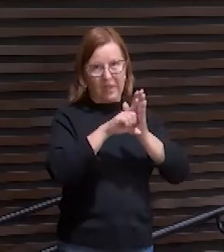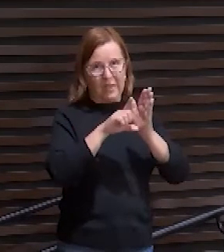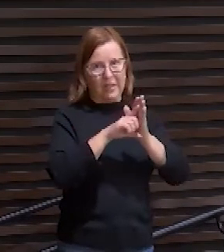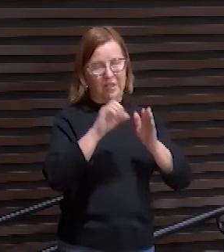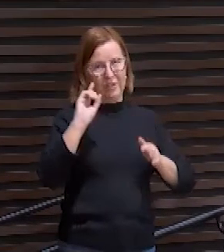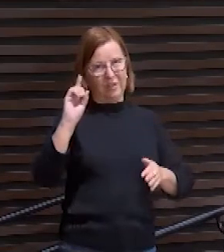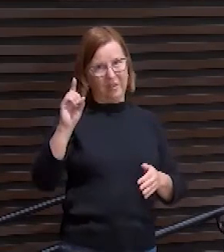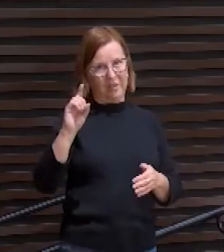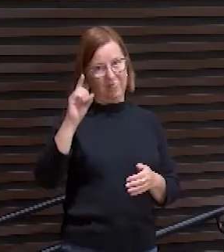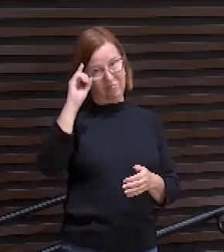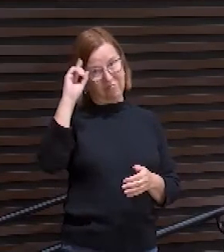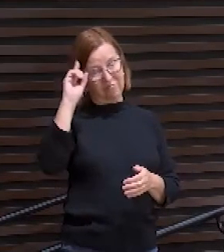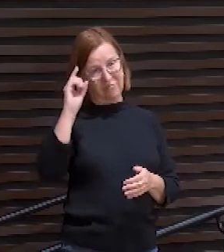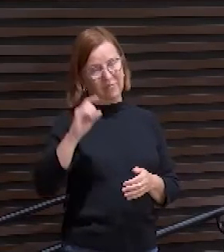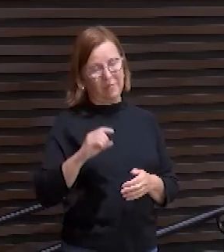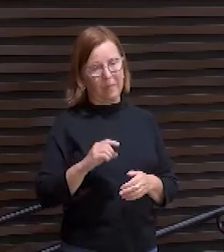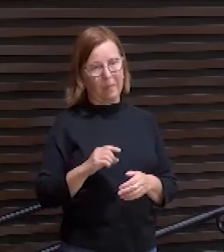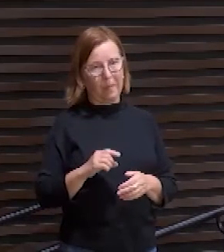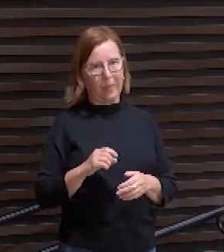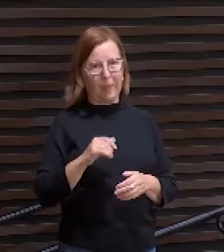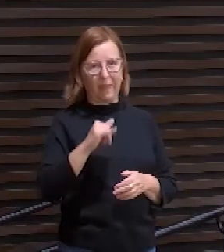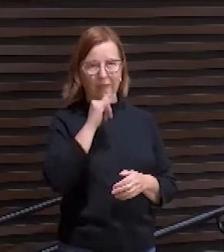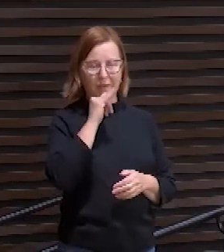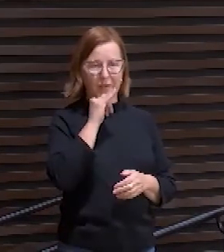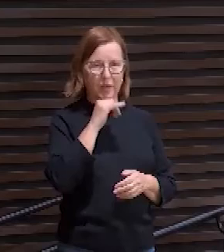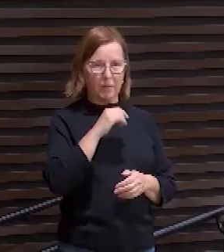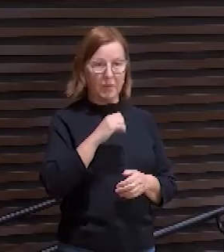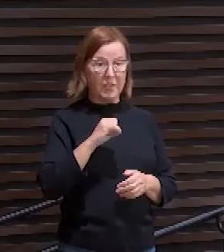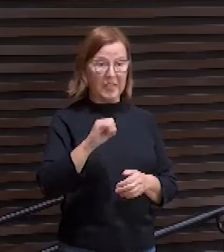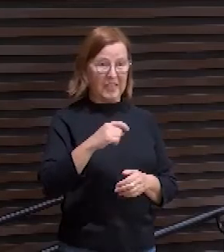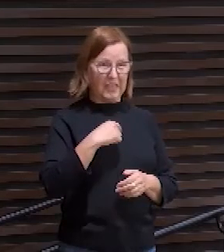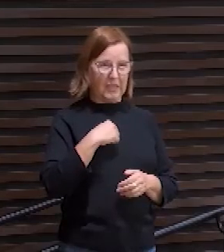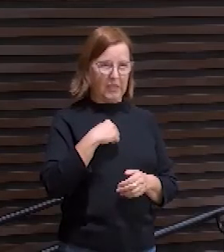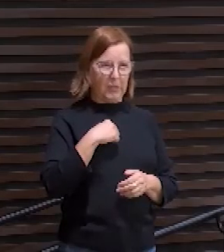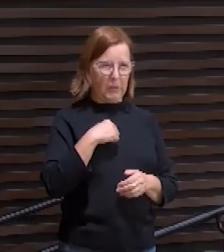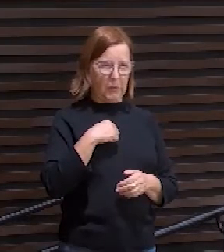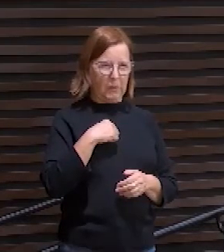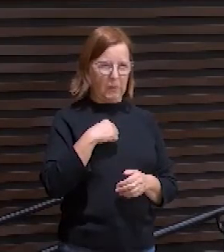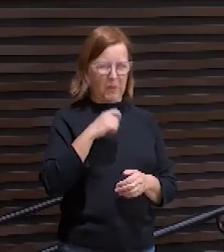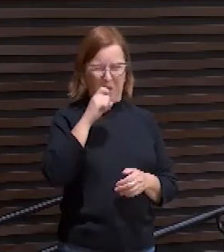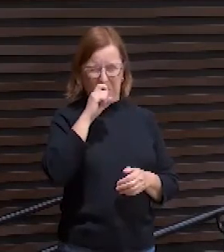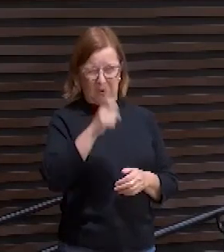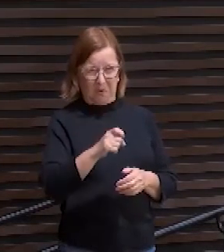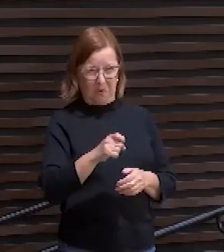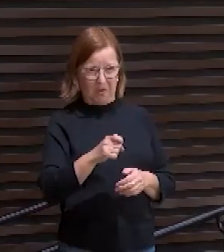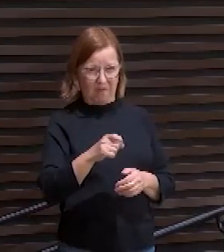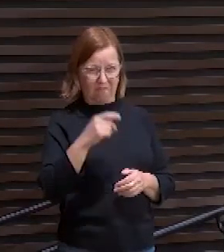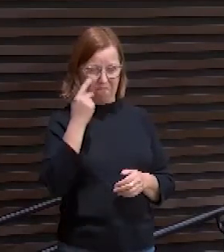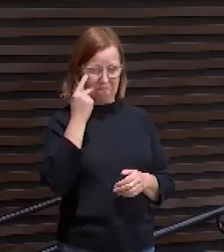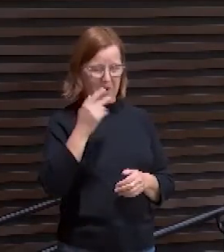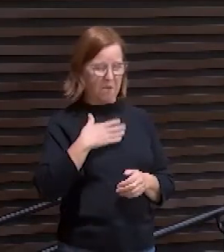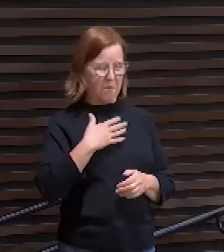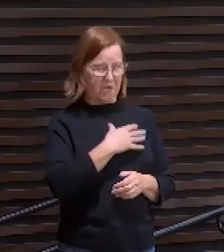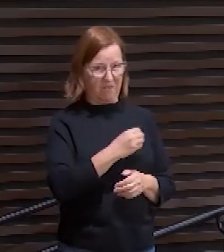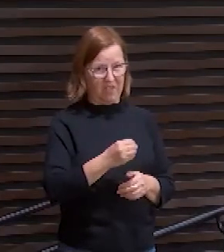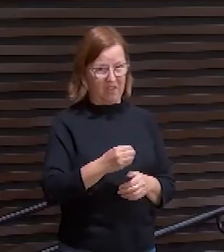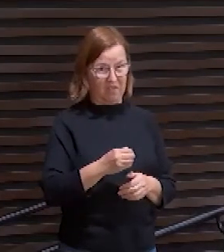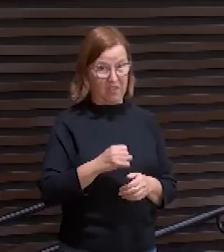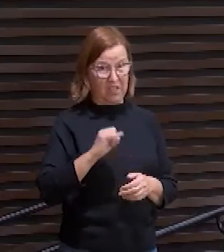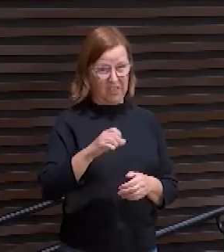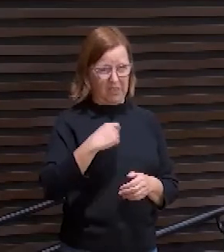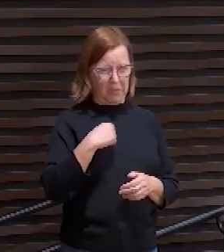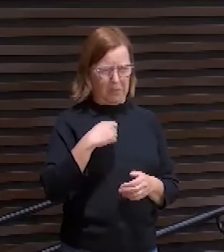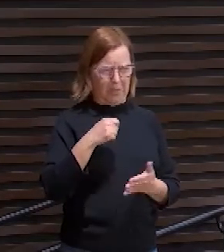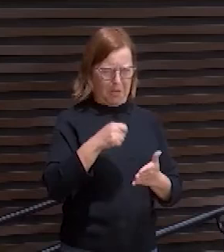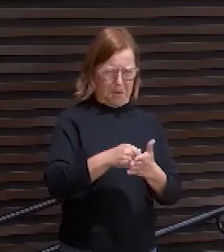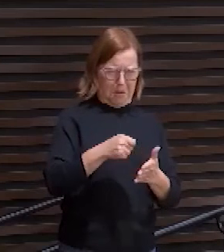Quando eu sou ríspido com os meus filhos, quando eu sou intransigente, quando eu